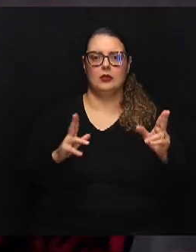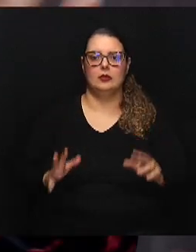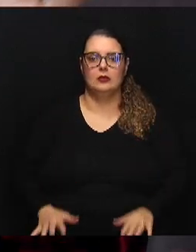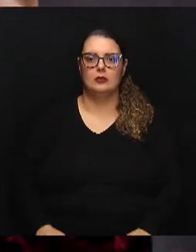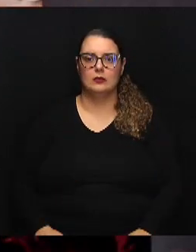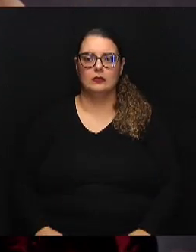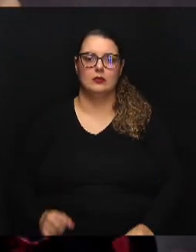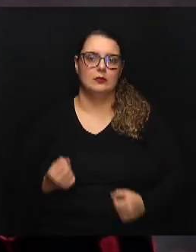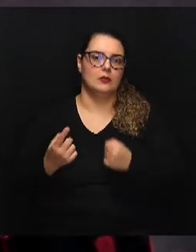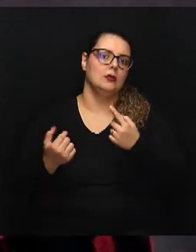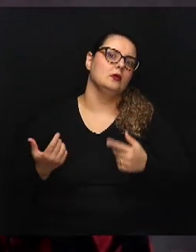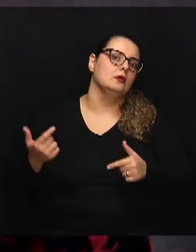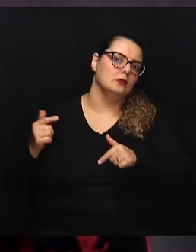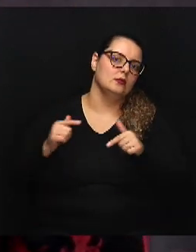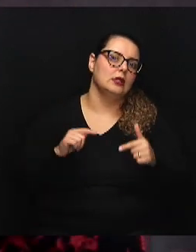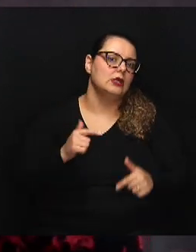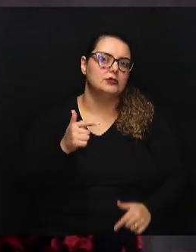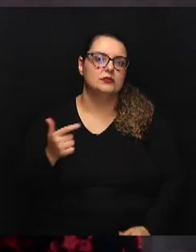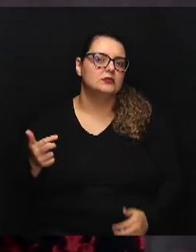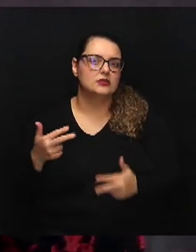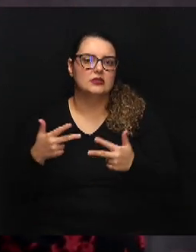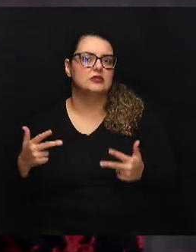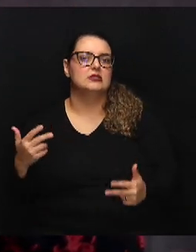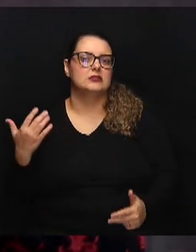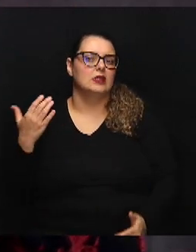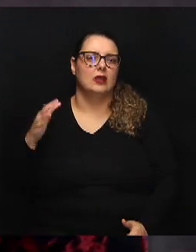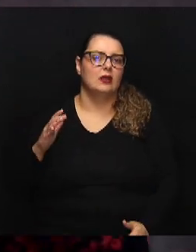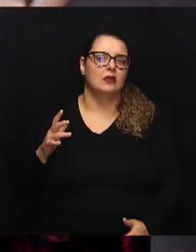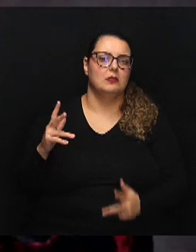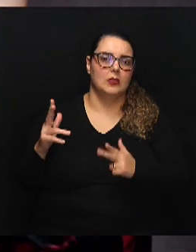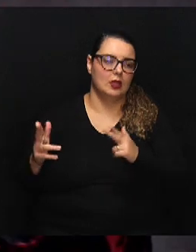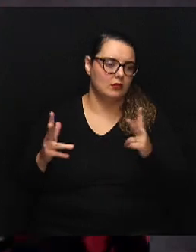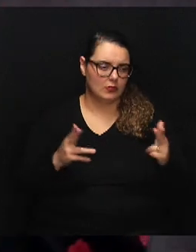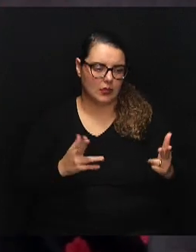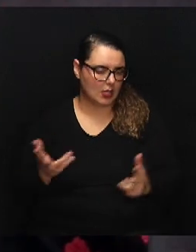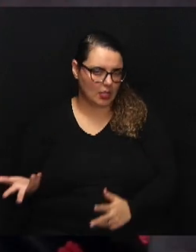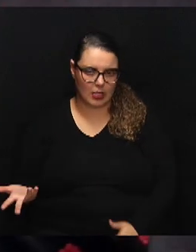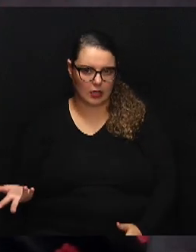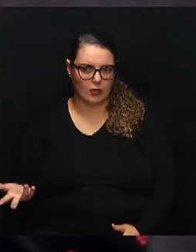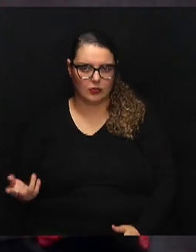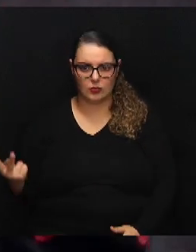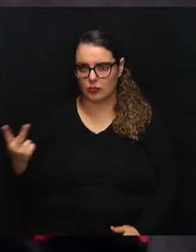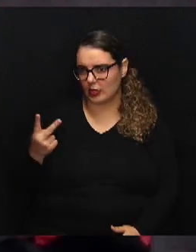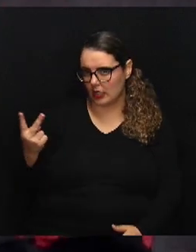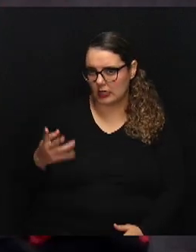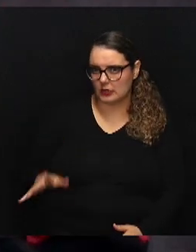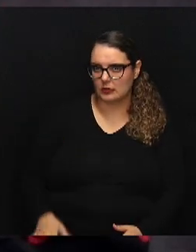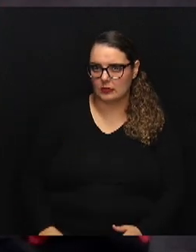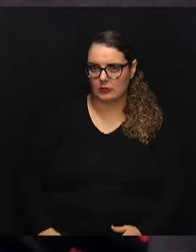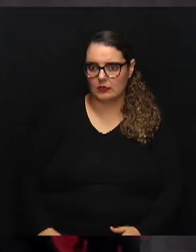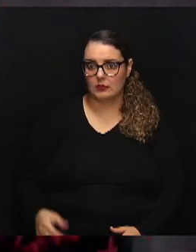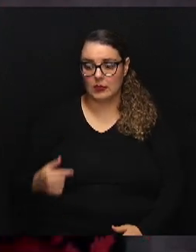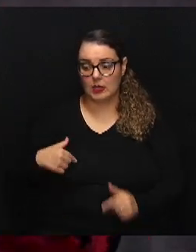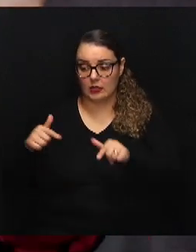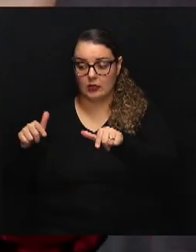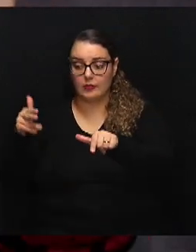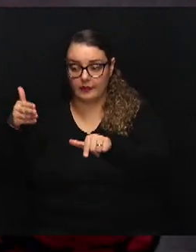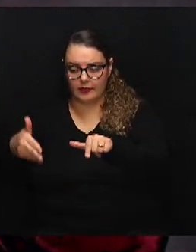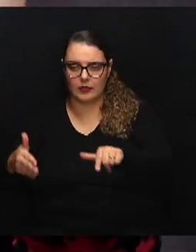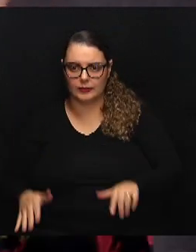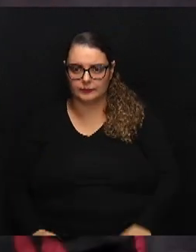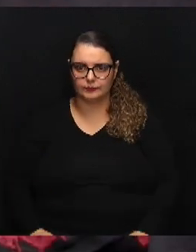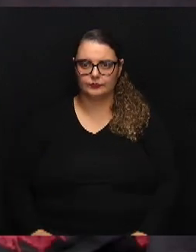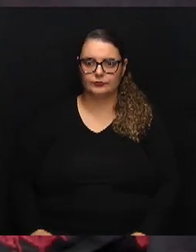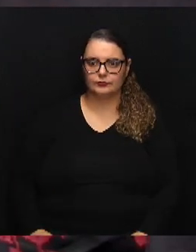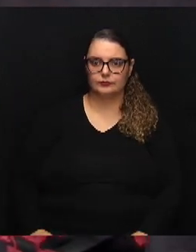lugar, normalmente não tem muito essa coisa de postar mesmo a coisa do casal, mas eu estive nesse lugar, né, assim, dá